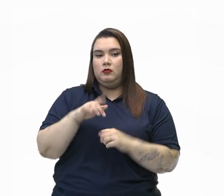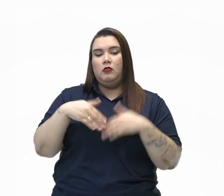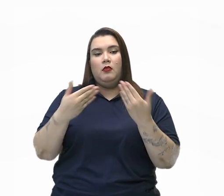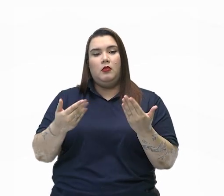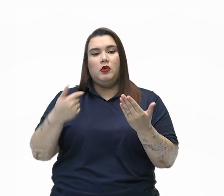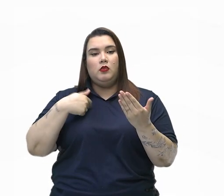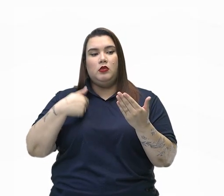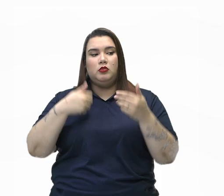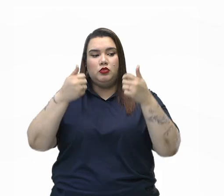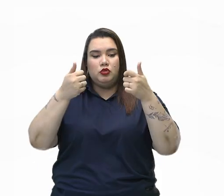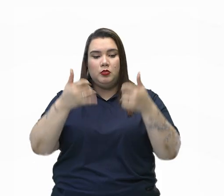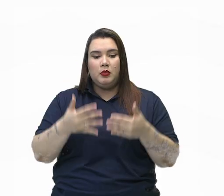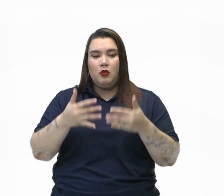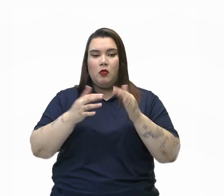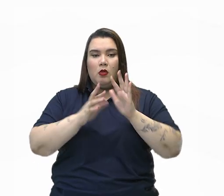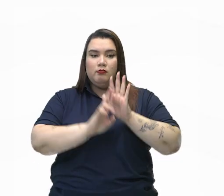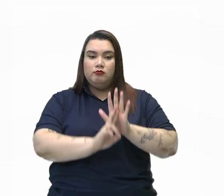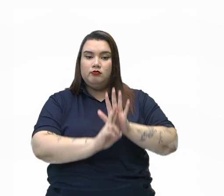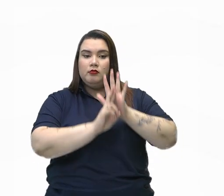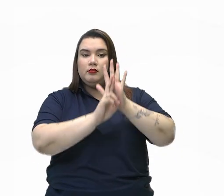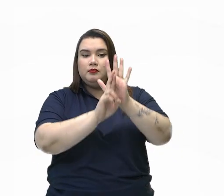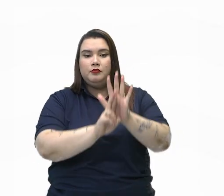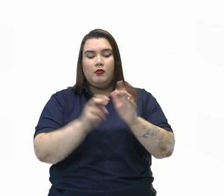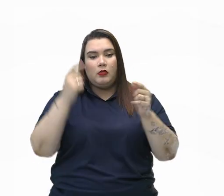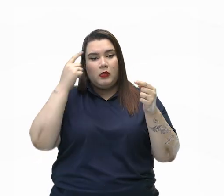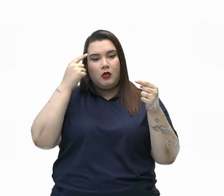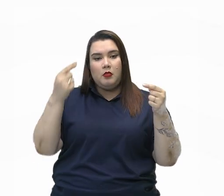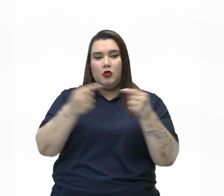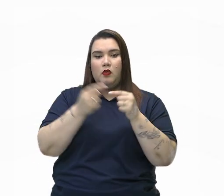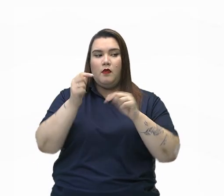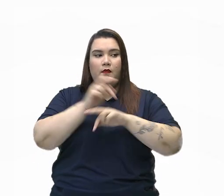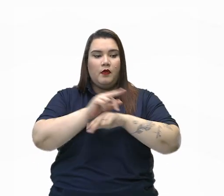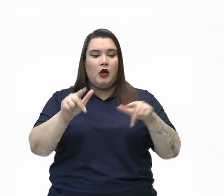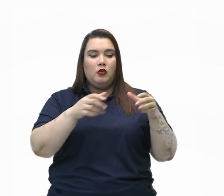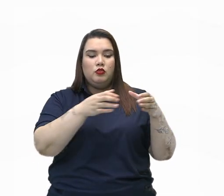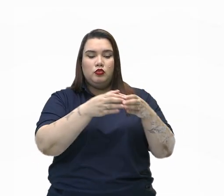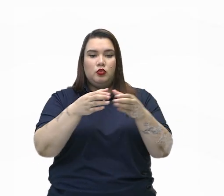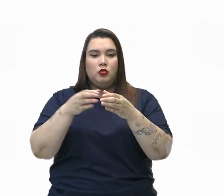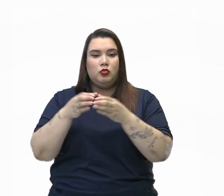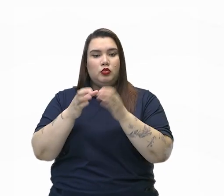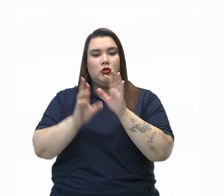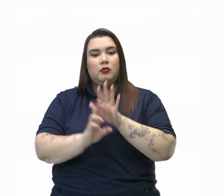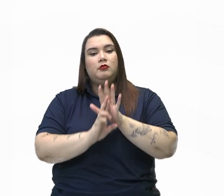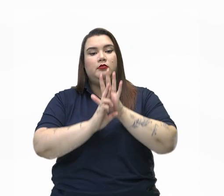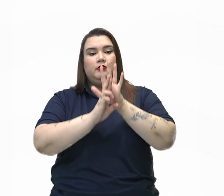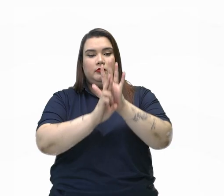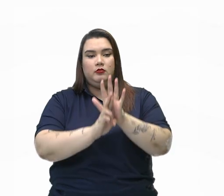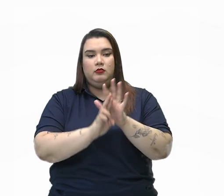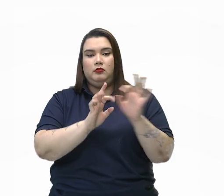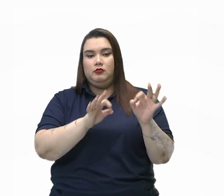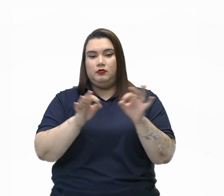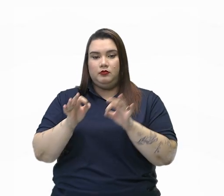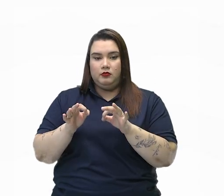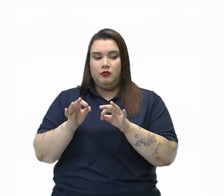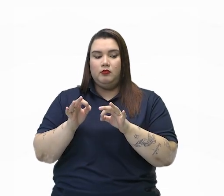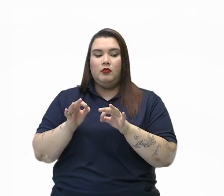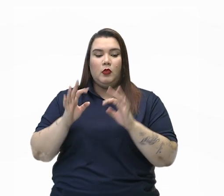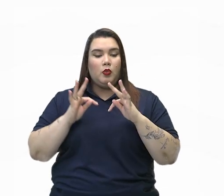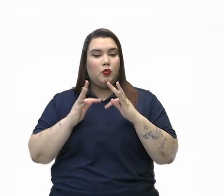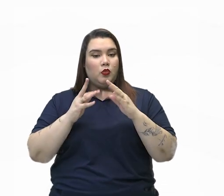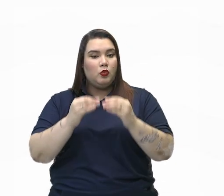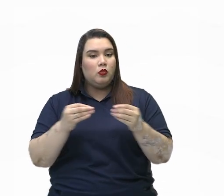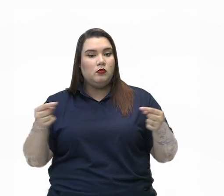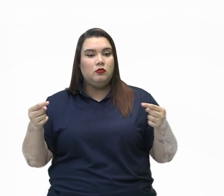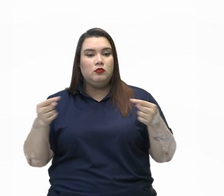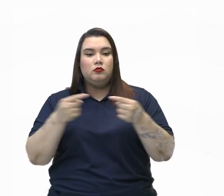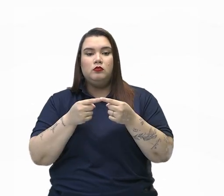uma representatividade, eu vou pensar como diferentes grupos são representados, a sua forma, e tudo